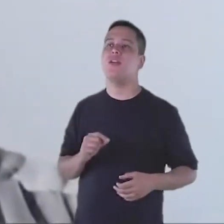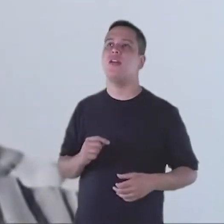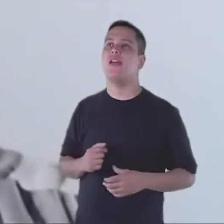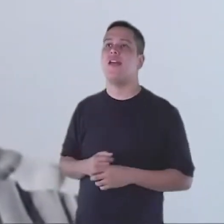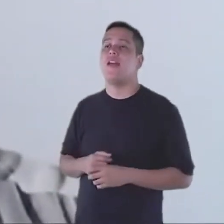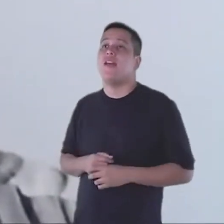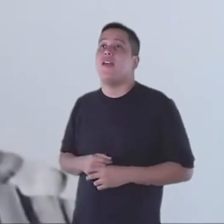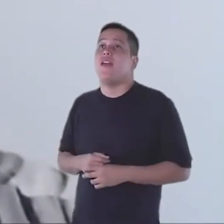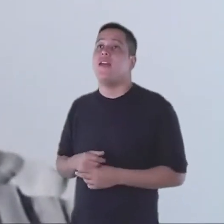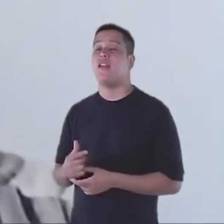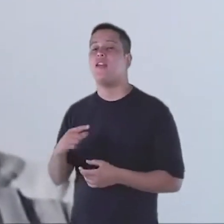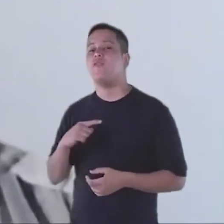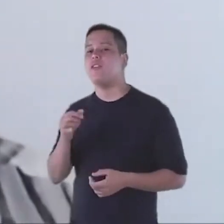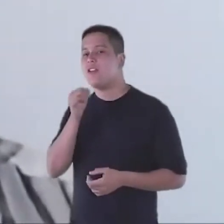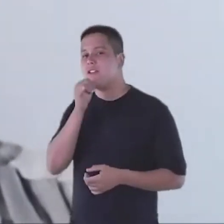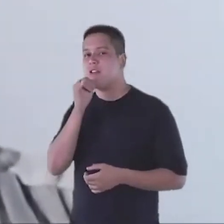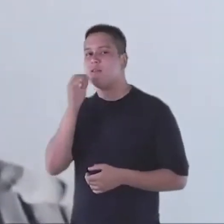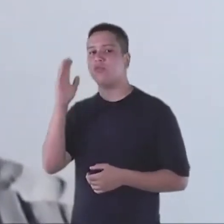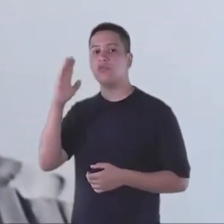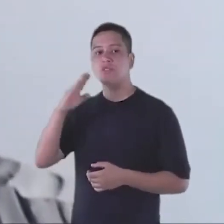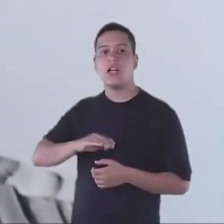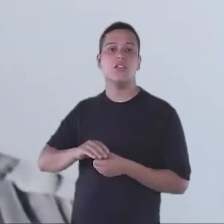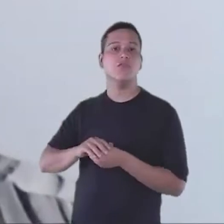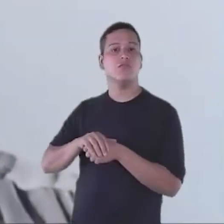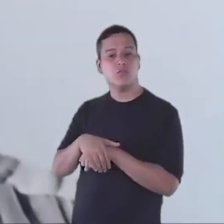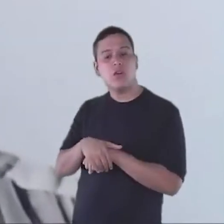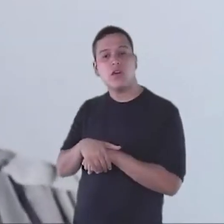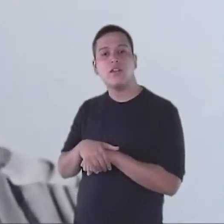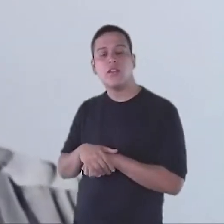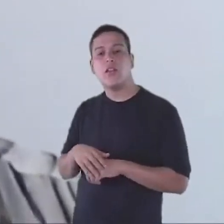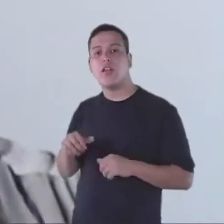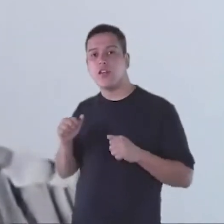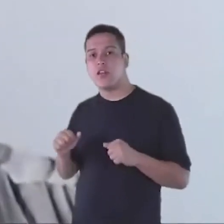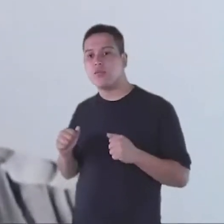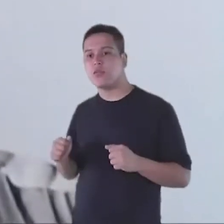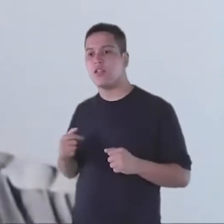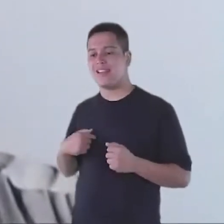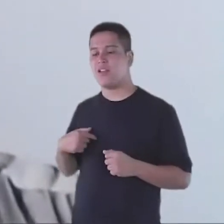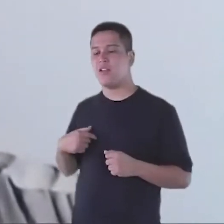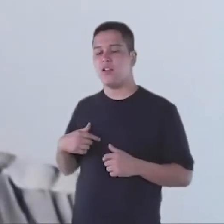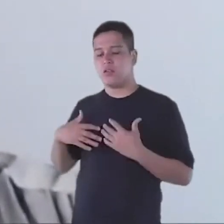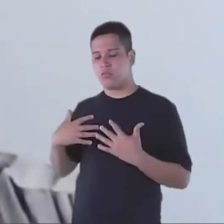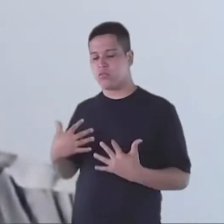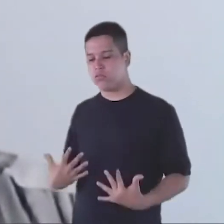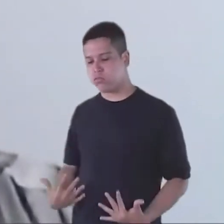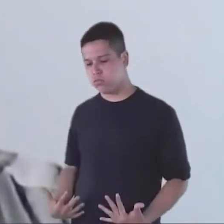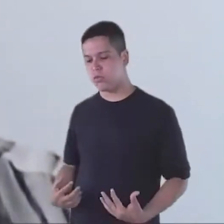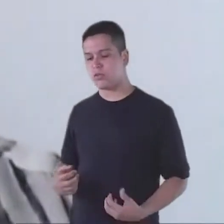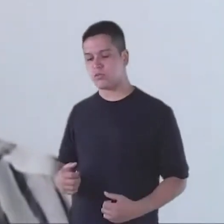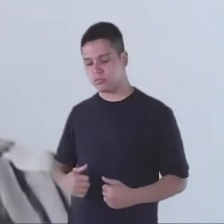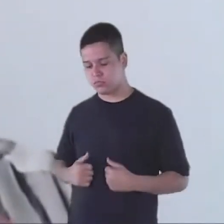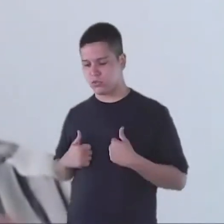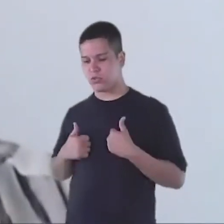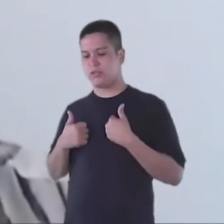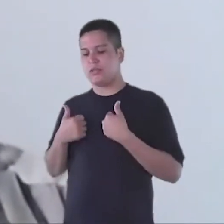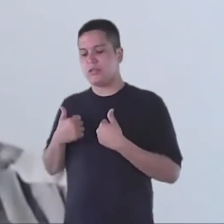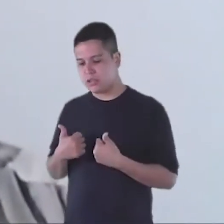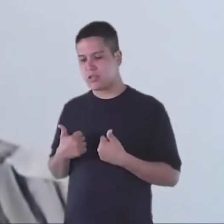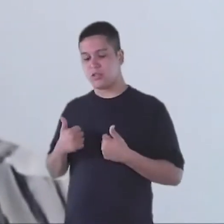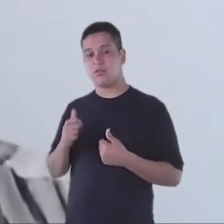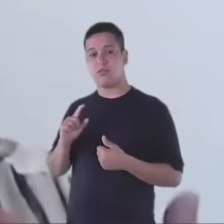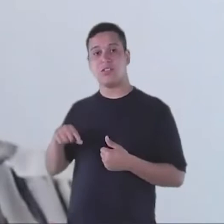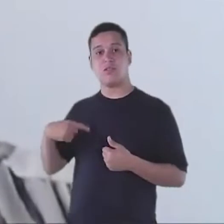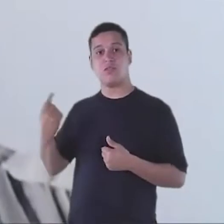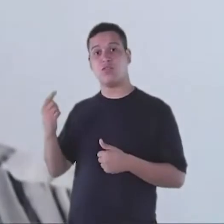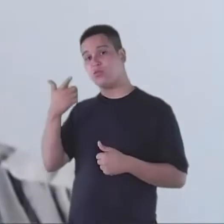a tarde e a noite para poder me recuperar do bullying que eu sofria de manhã. Se eu não tivesse a